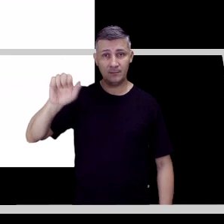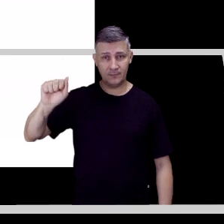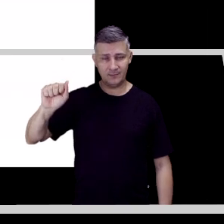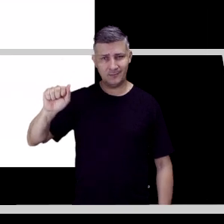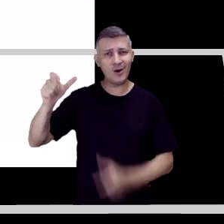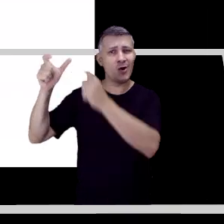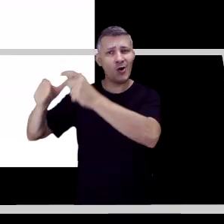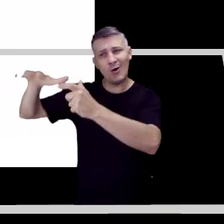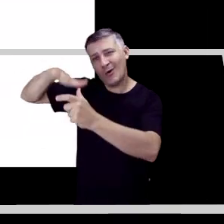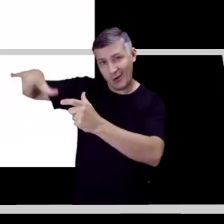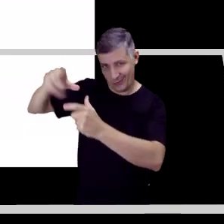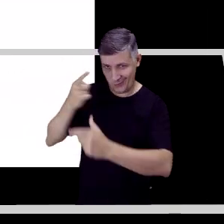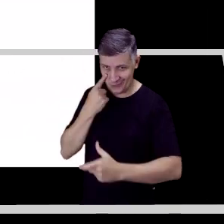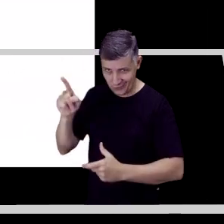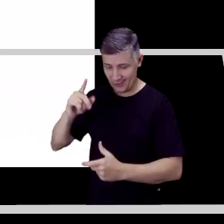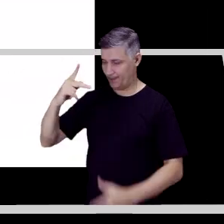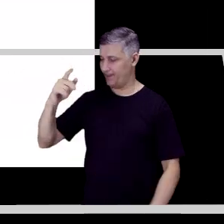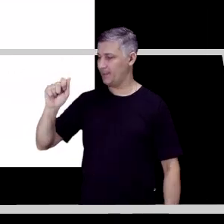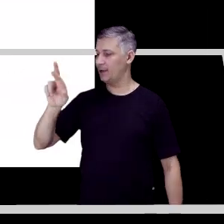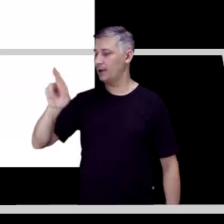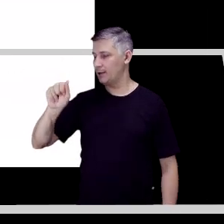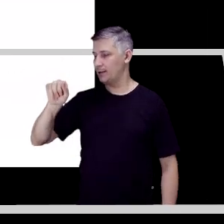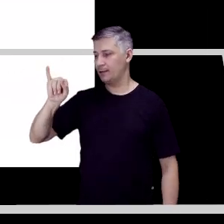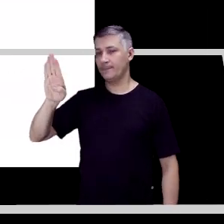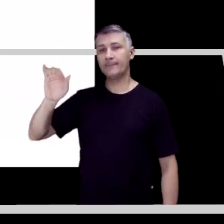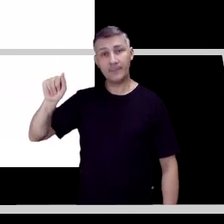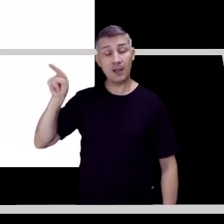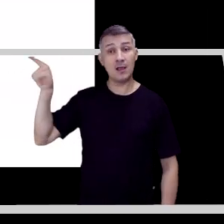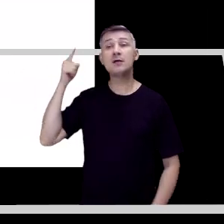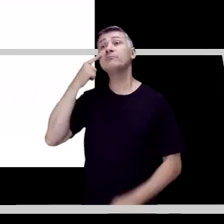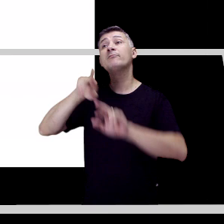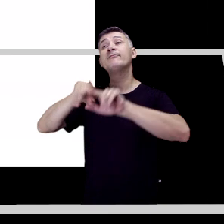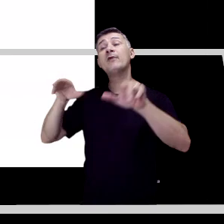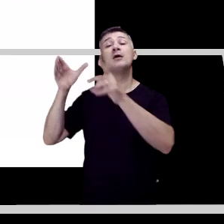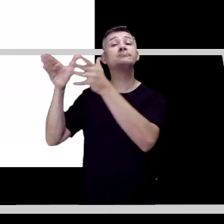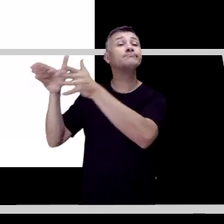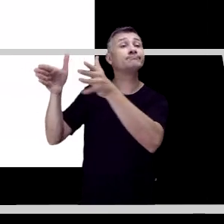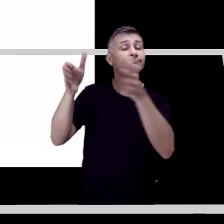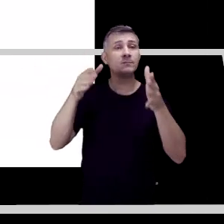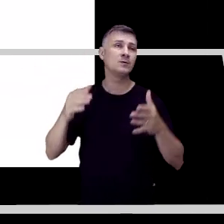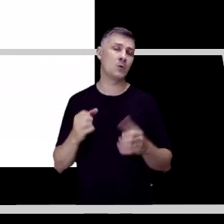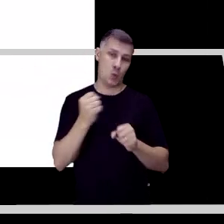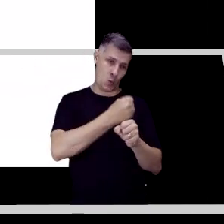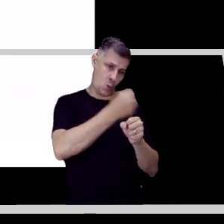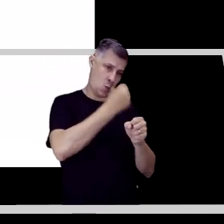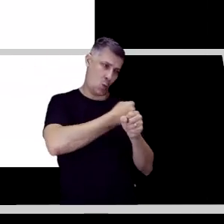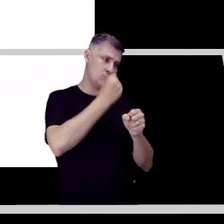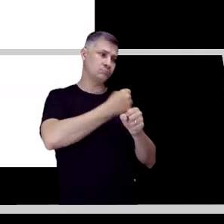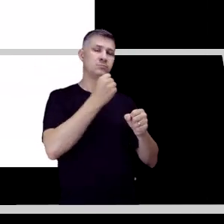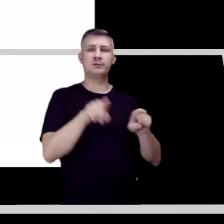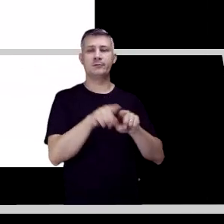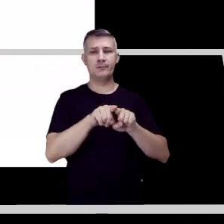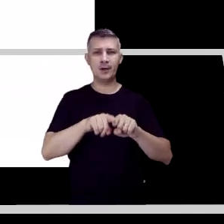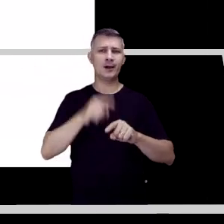gente adotou como figura assim conceitual do livro de indo às diversas escalas, tanto do concreto